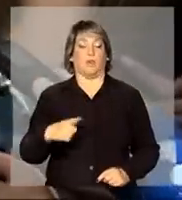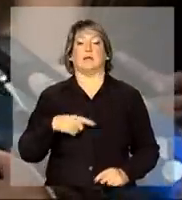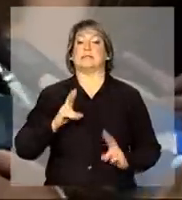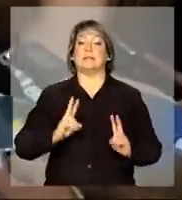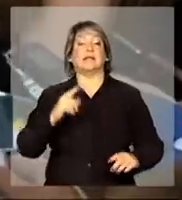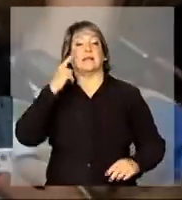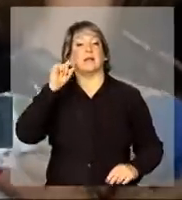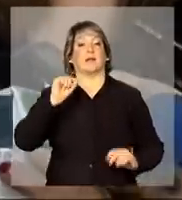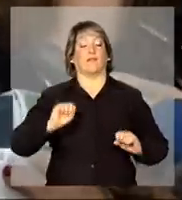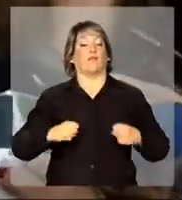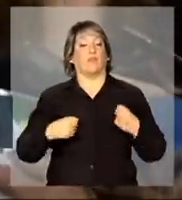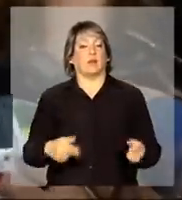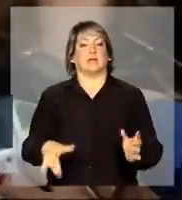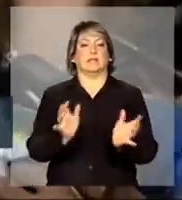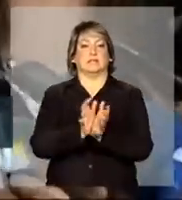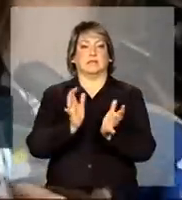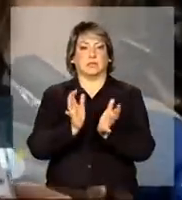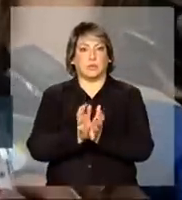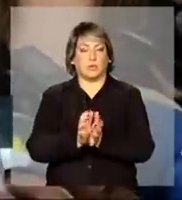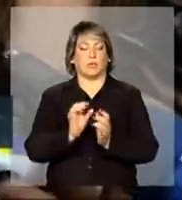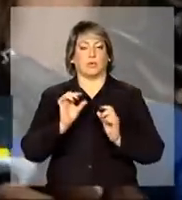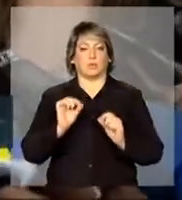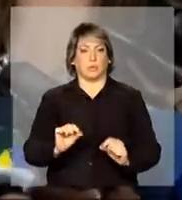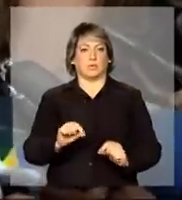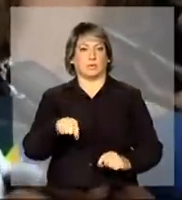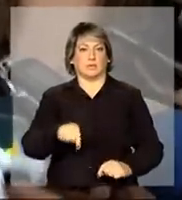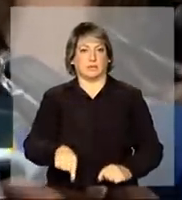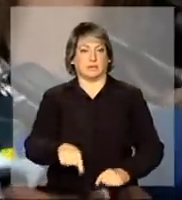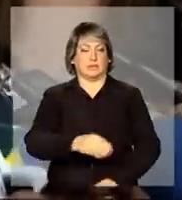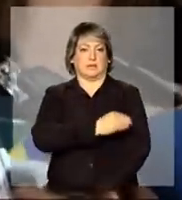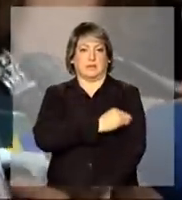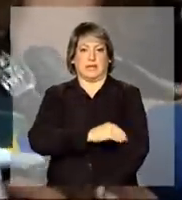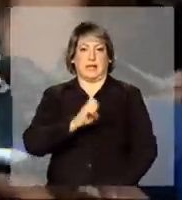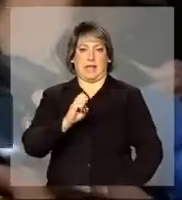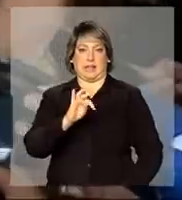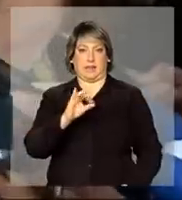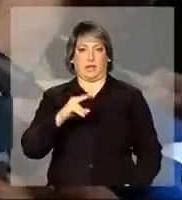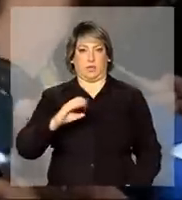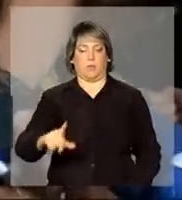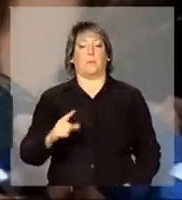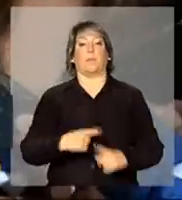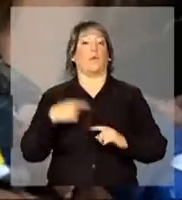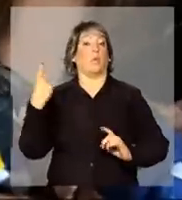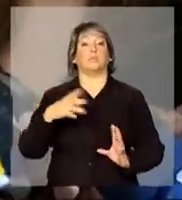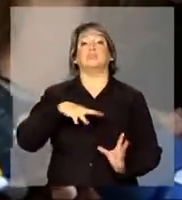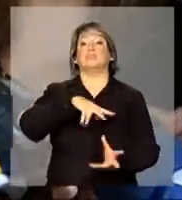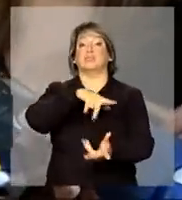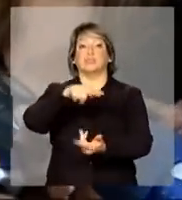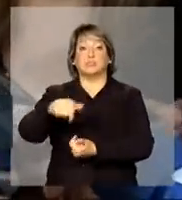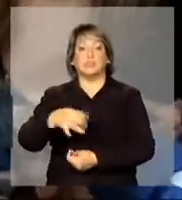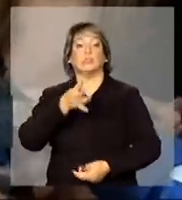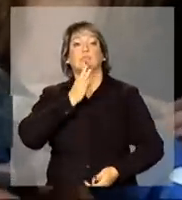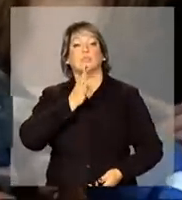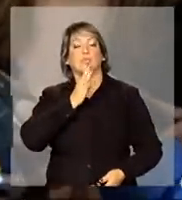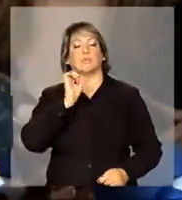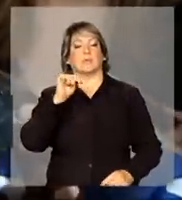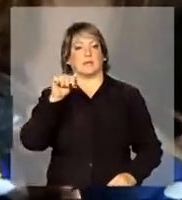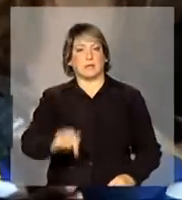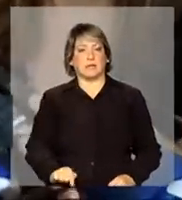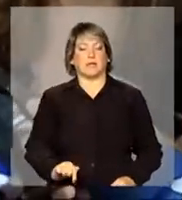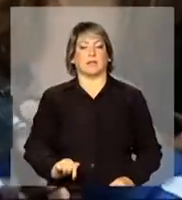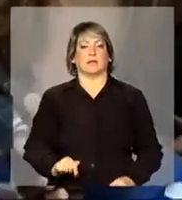setor de etanol. É um setor que no mundo é reconhecido como um segmento que